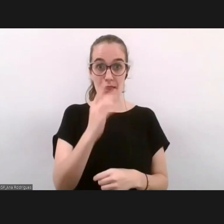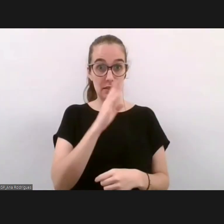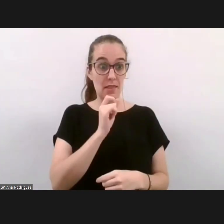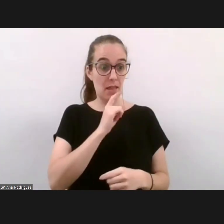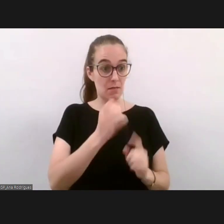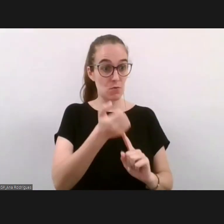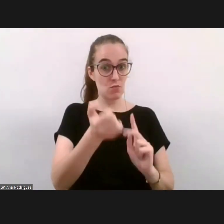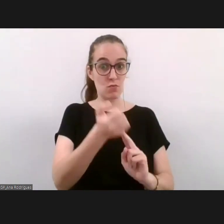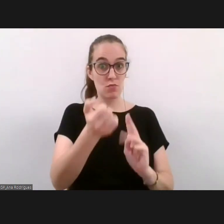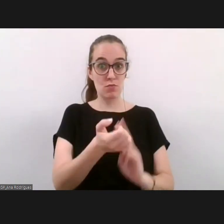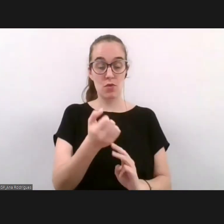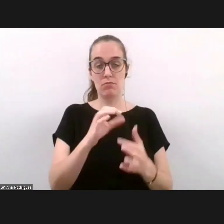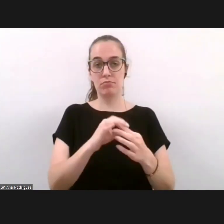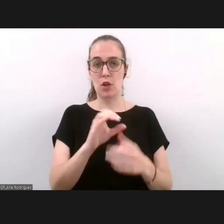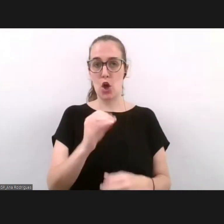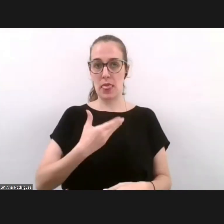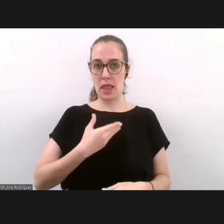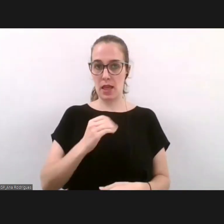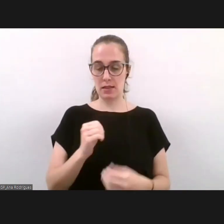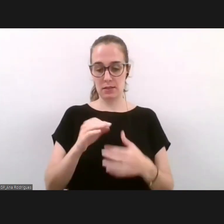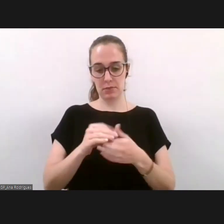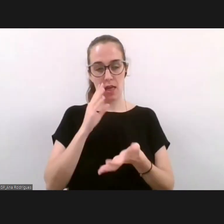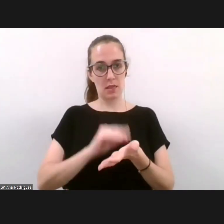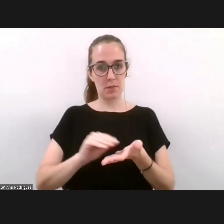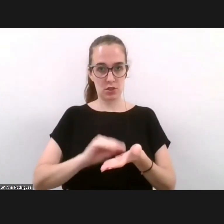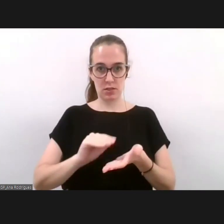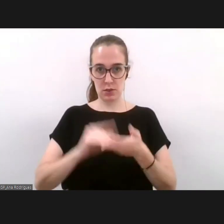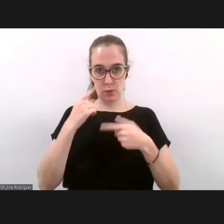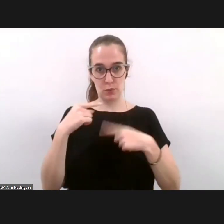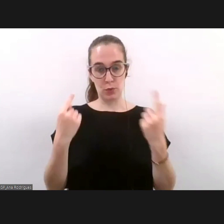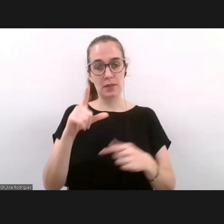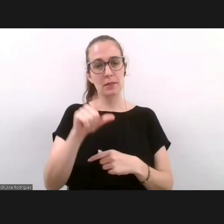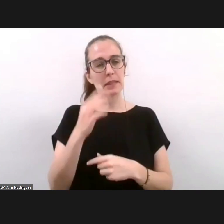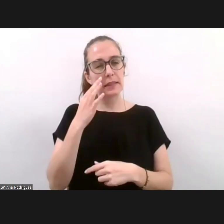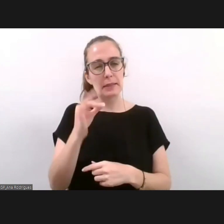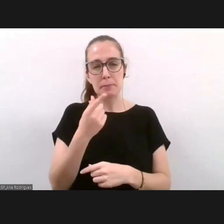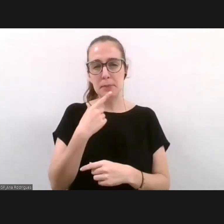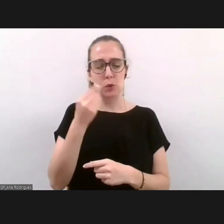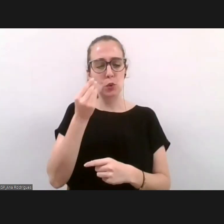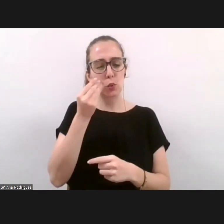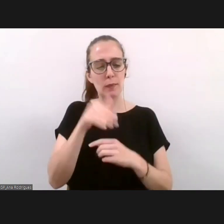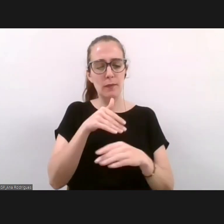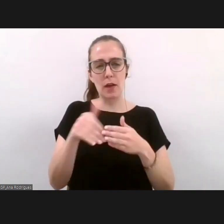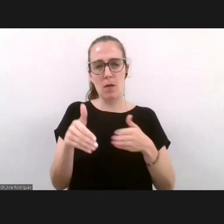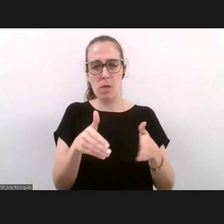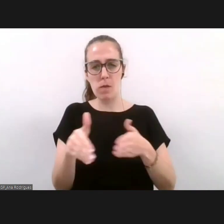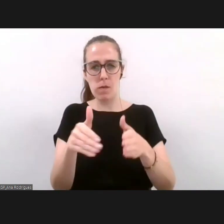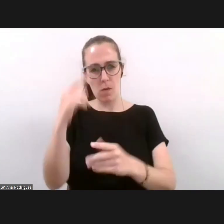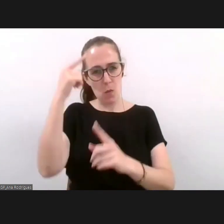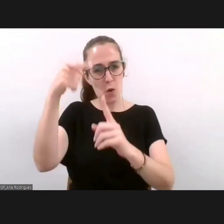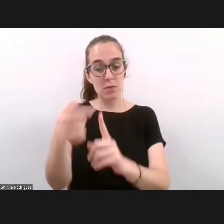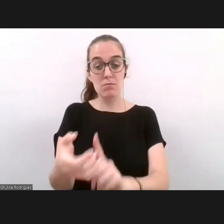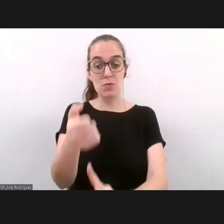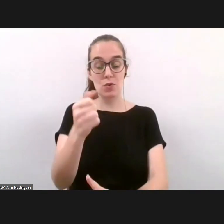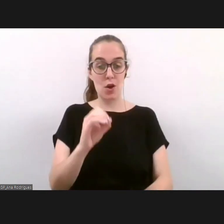ao nível da administração pública, debatendo sobre as formas possíveis de efetivar reformas orientadas para a missão dos ODS, de